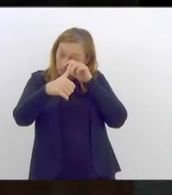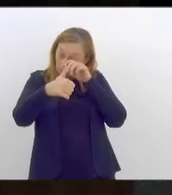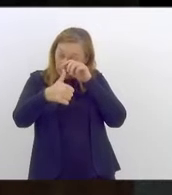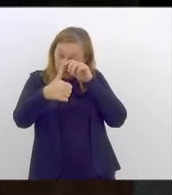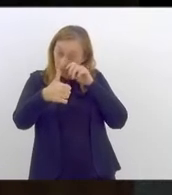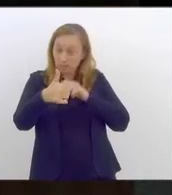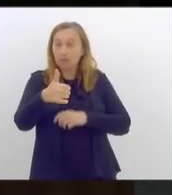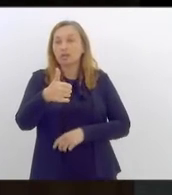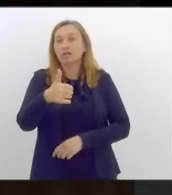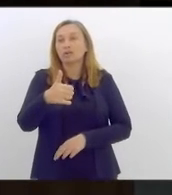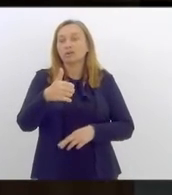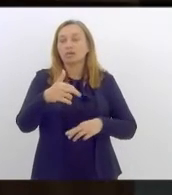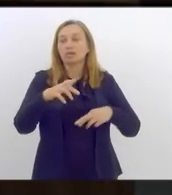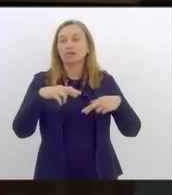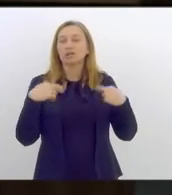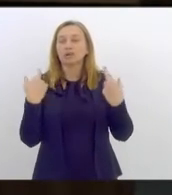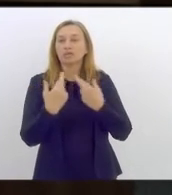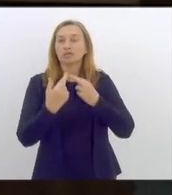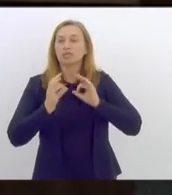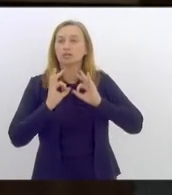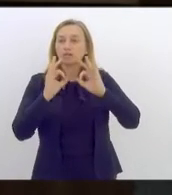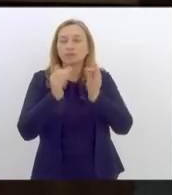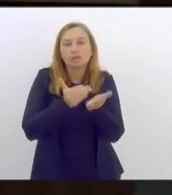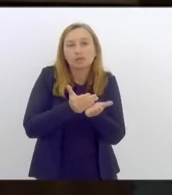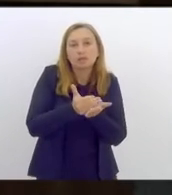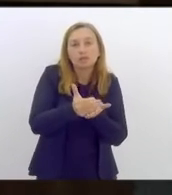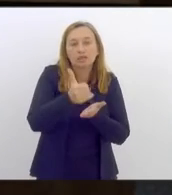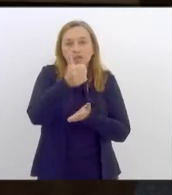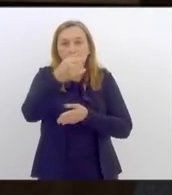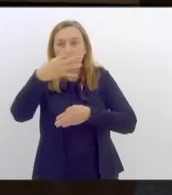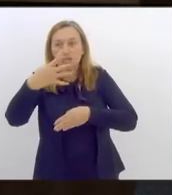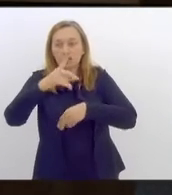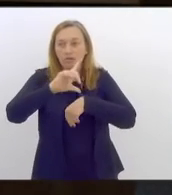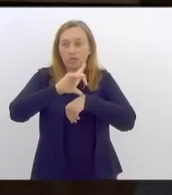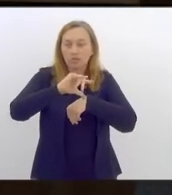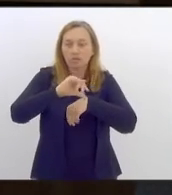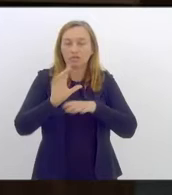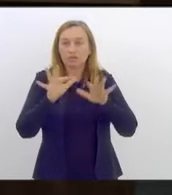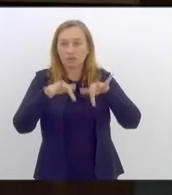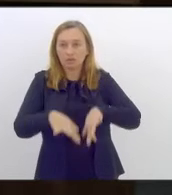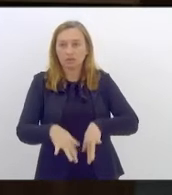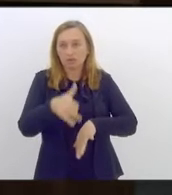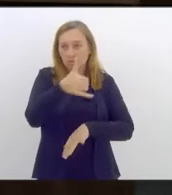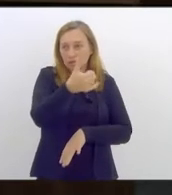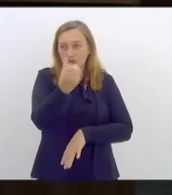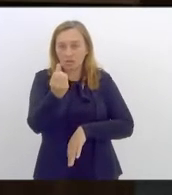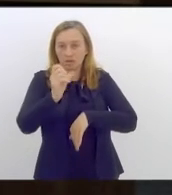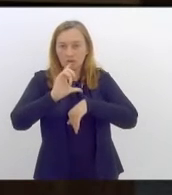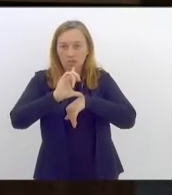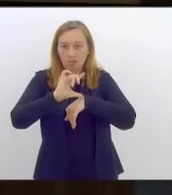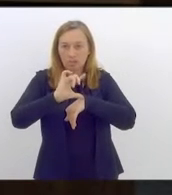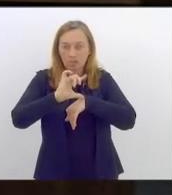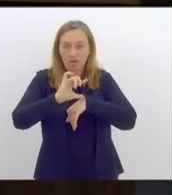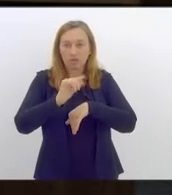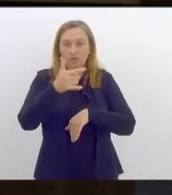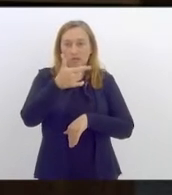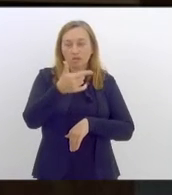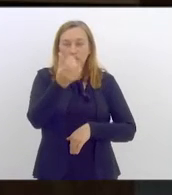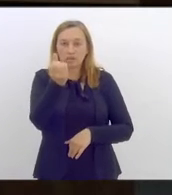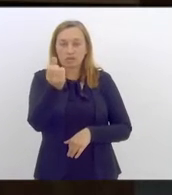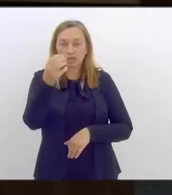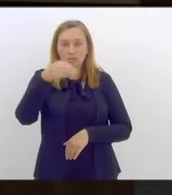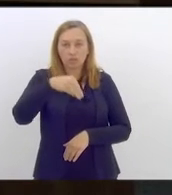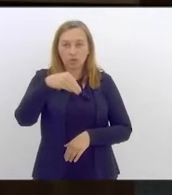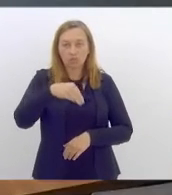ordinária que iniciada às 14 horas encerrou suas 16 horas e 16